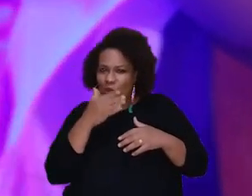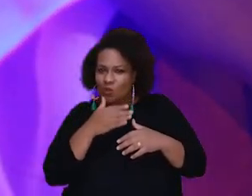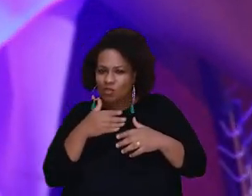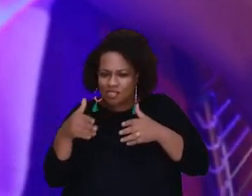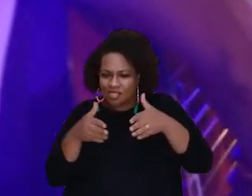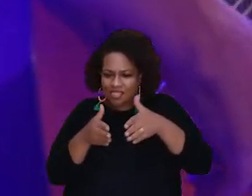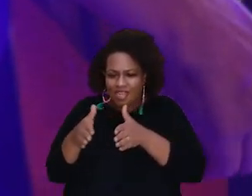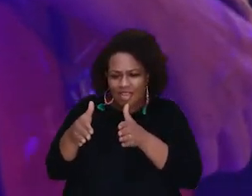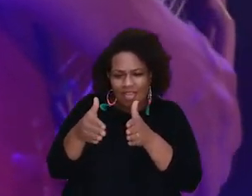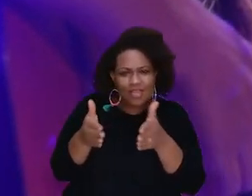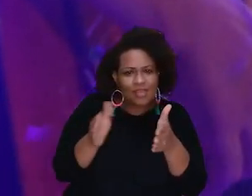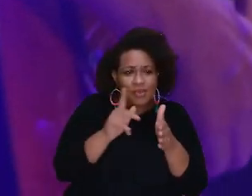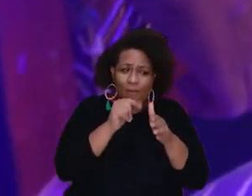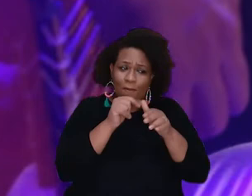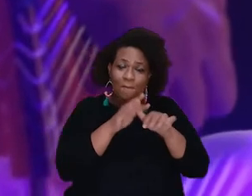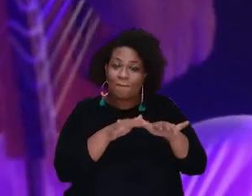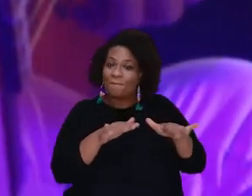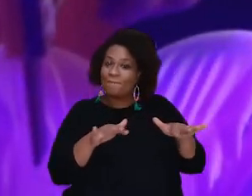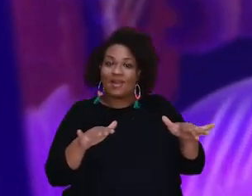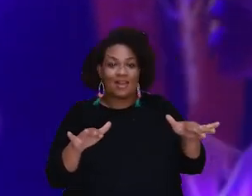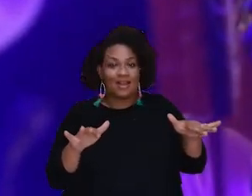Água doce nem é